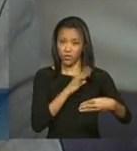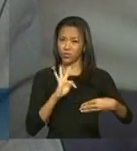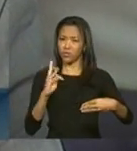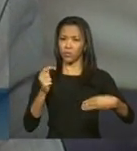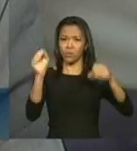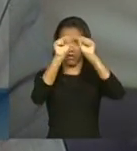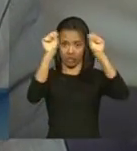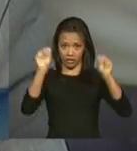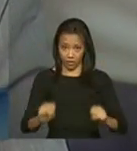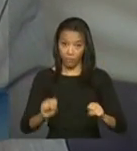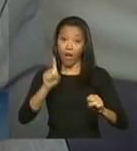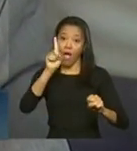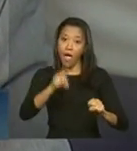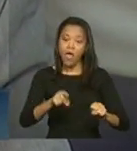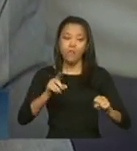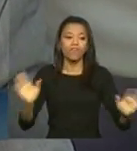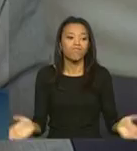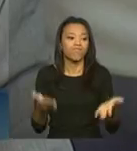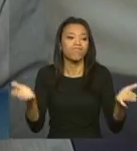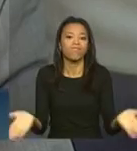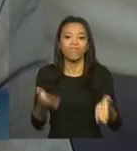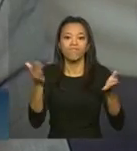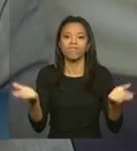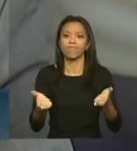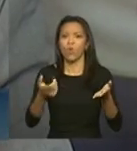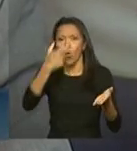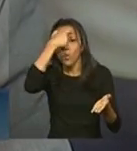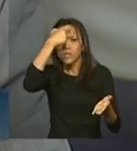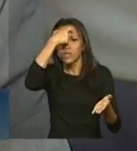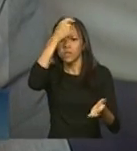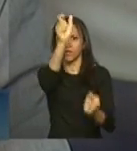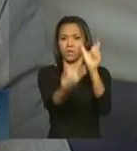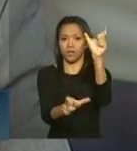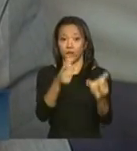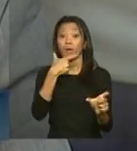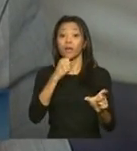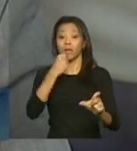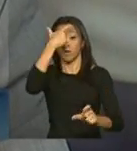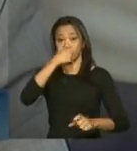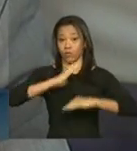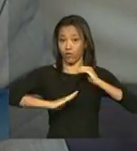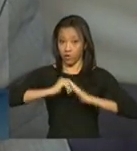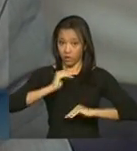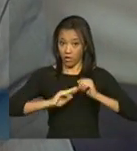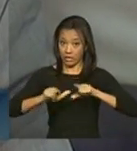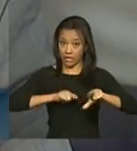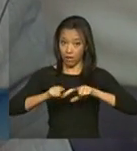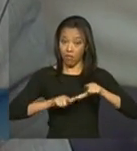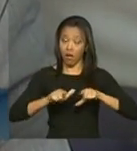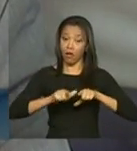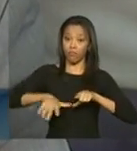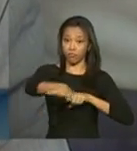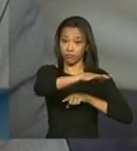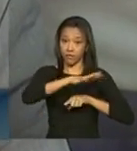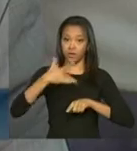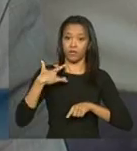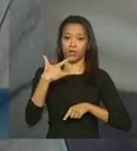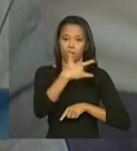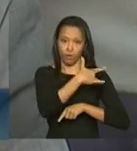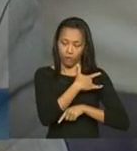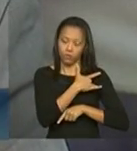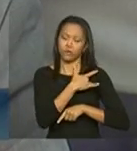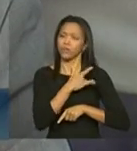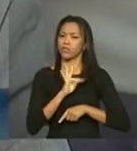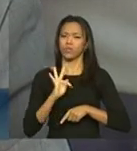de fato, sensibilizar e mobilizar os trabalhadores da saúde, os profissionais que atuam, né, no, em todo o sistema